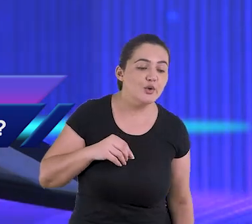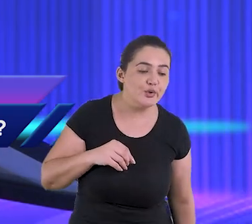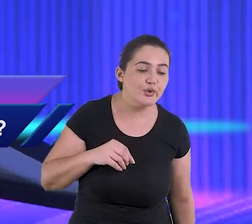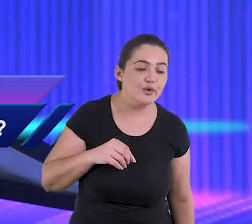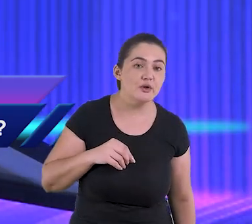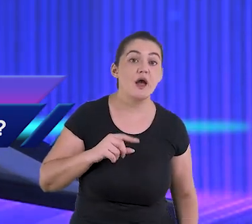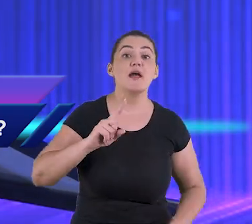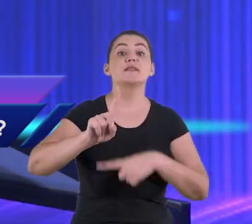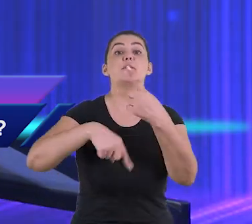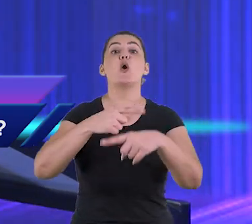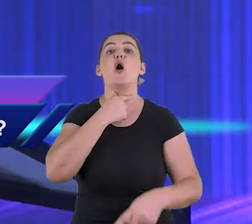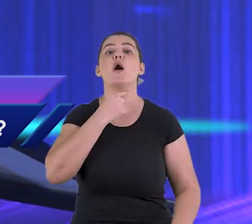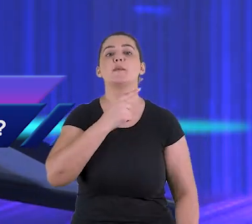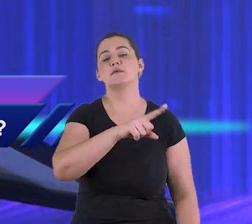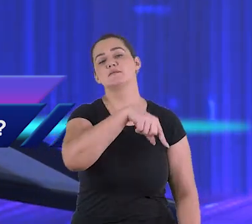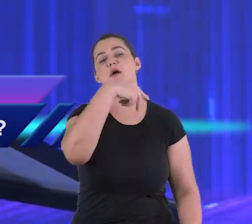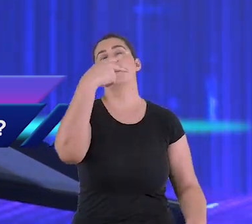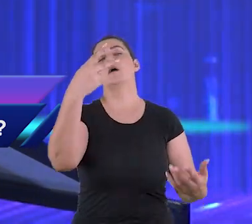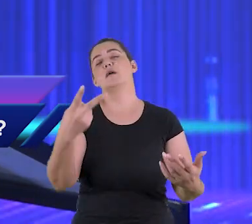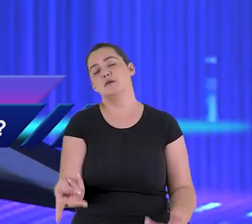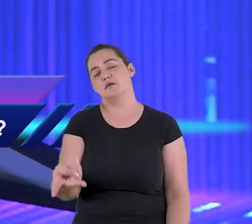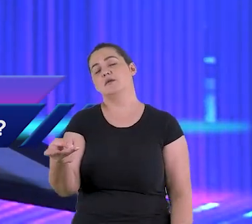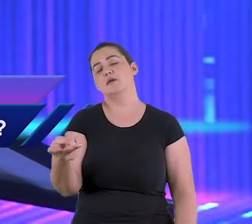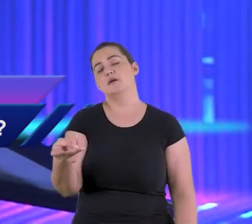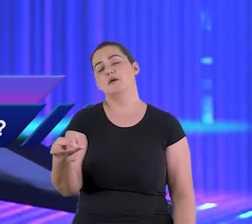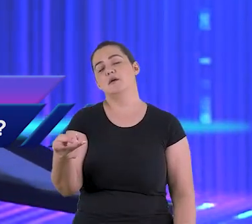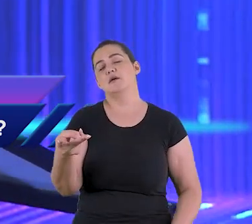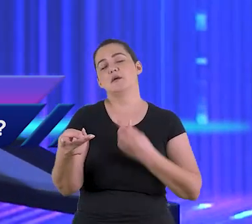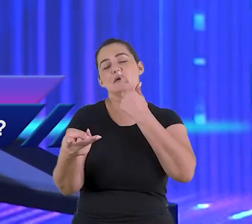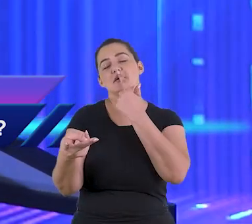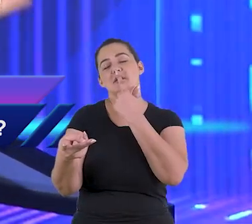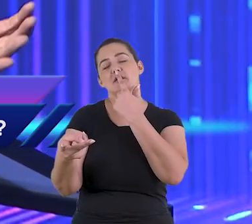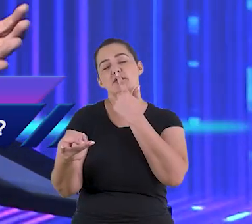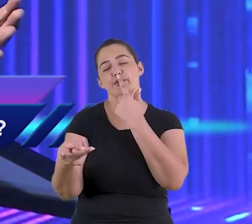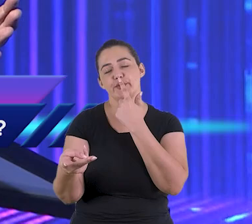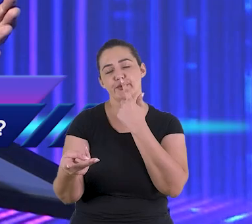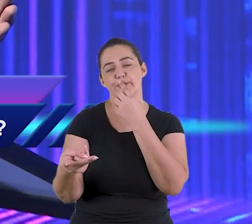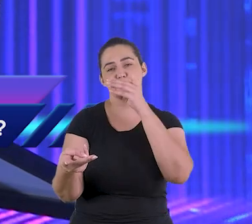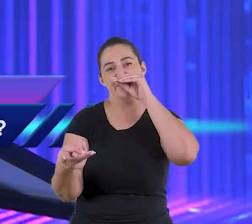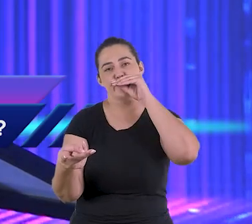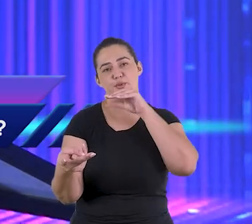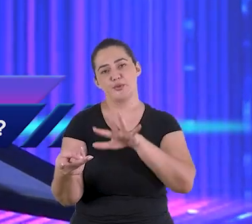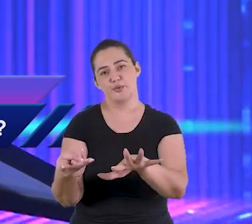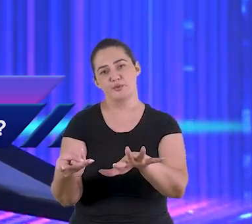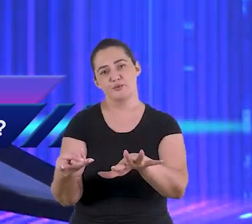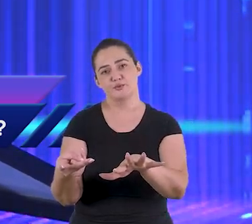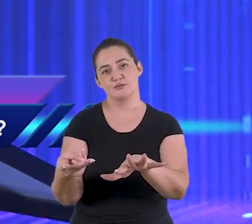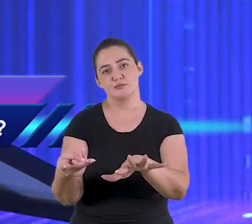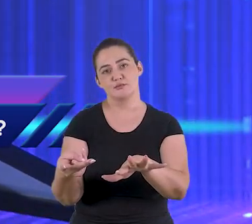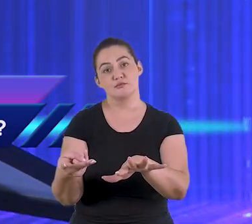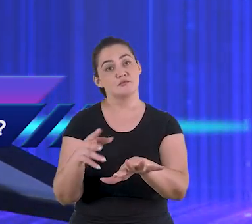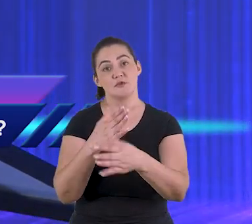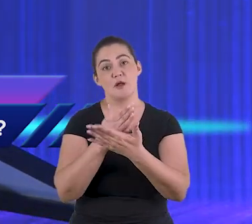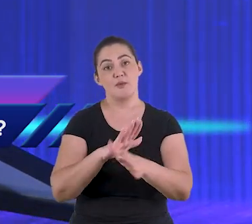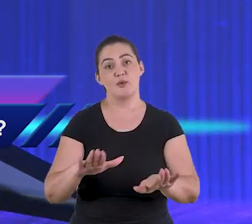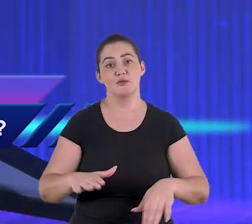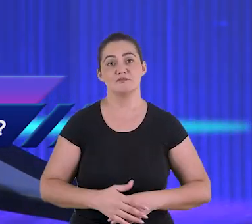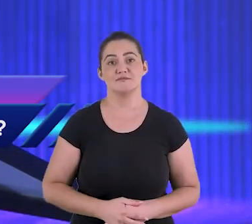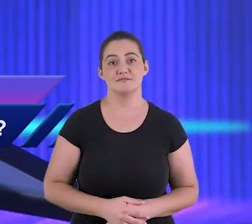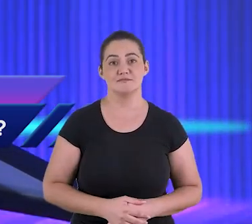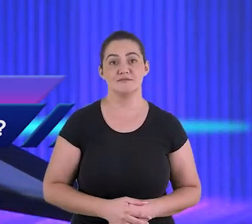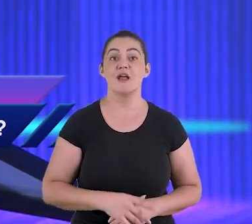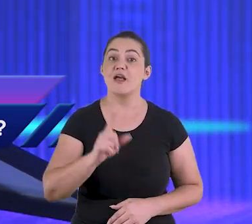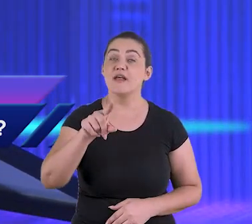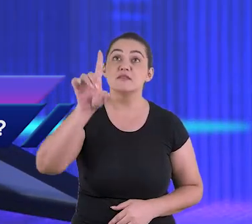soprou. Agora, quando o ser humano morre, ele inspira. É exatamente isso. Não tem alma desencarnada. É